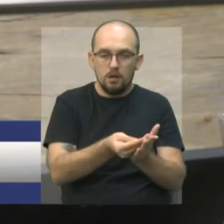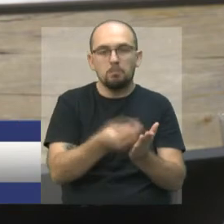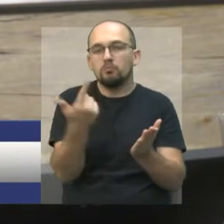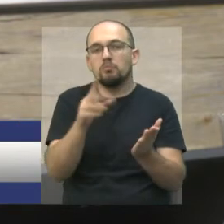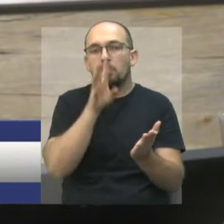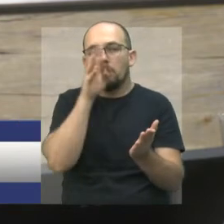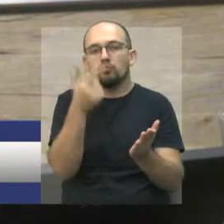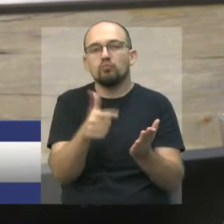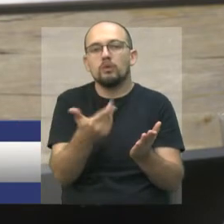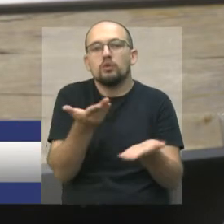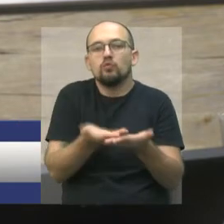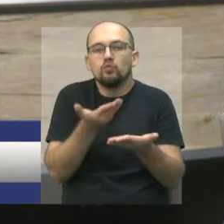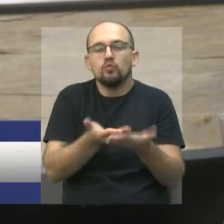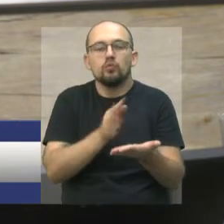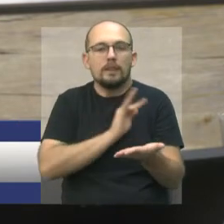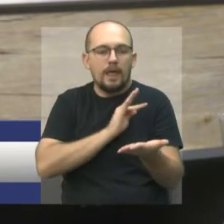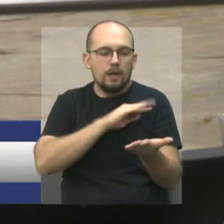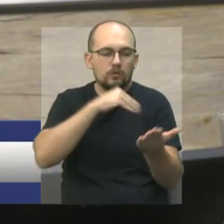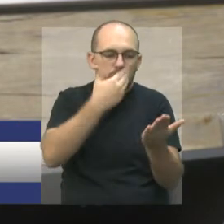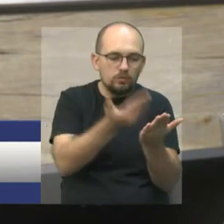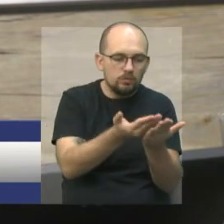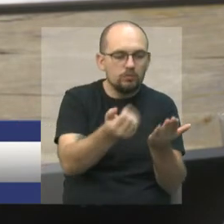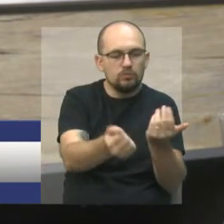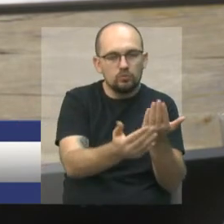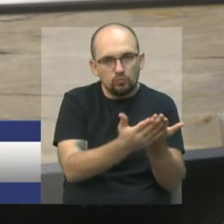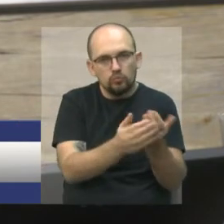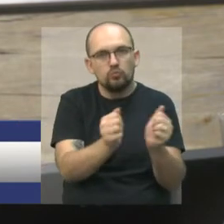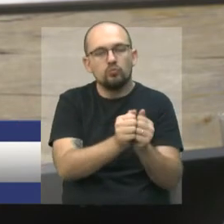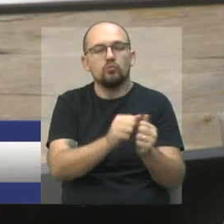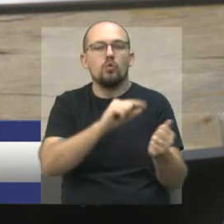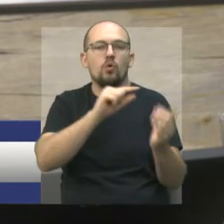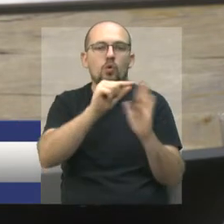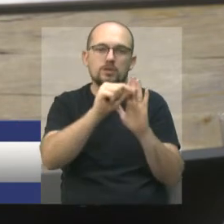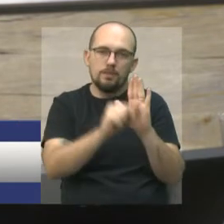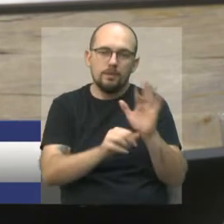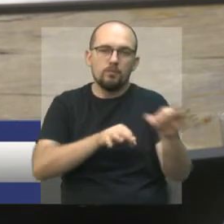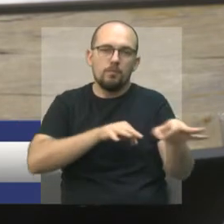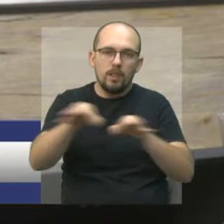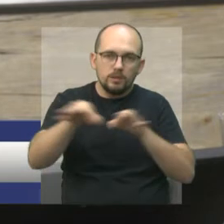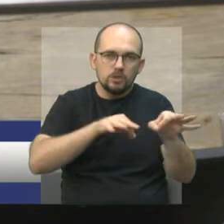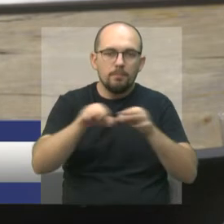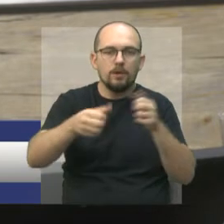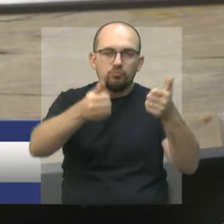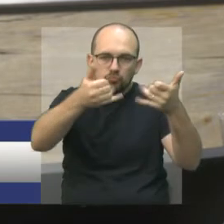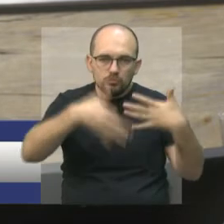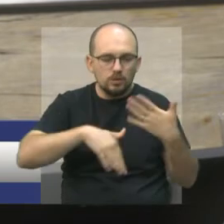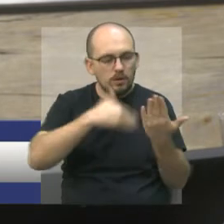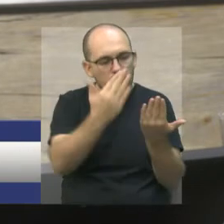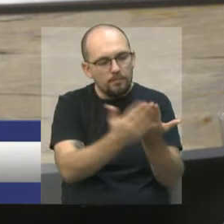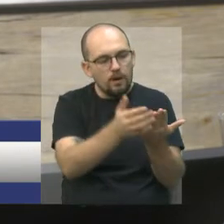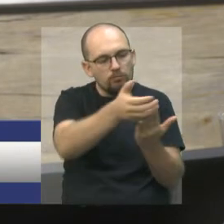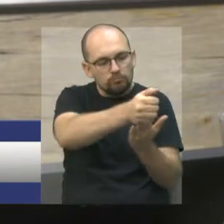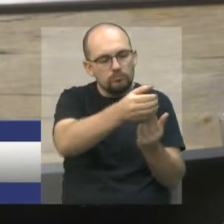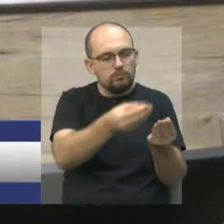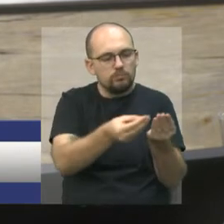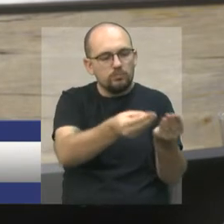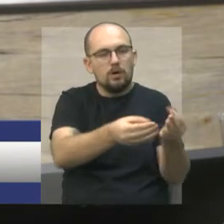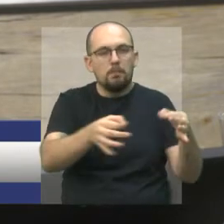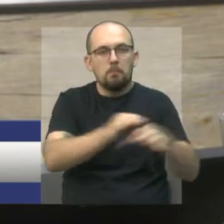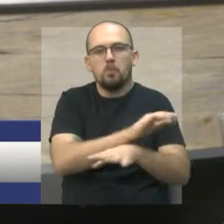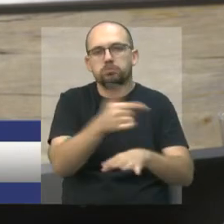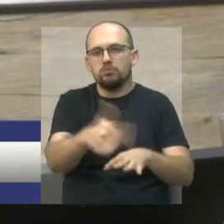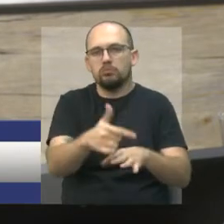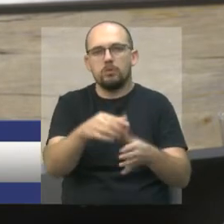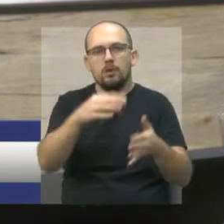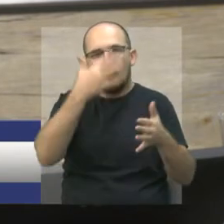estudo técnico, porque está desacompanhada de orçamento, planejamento e justificativas que permitam compreender a pertinência